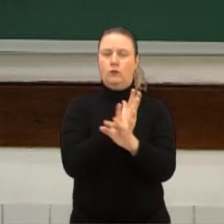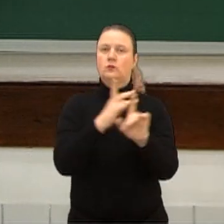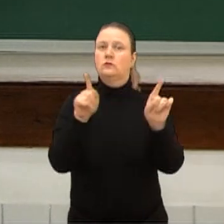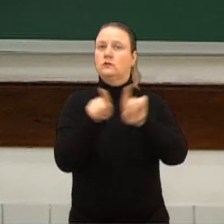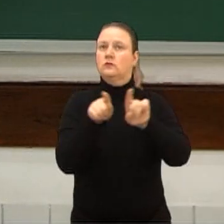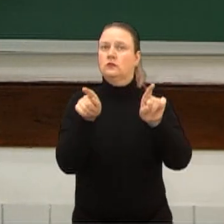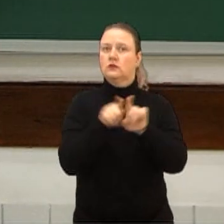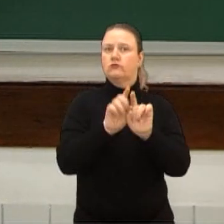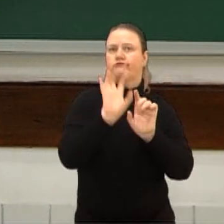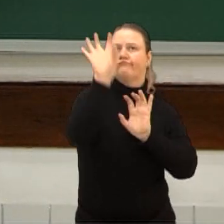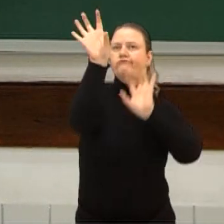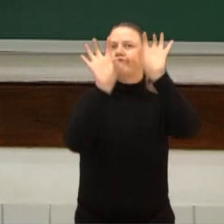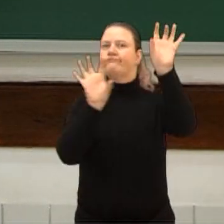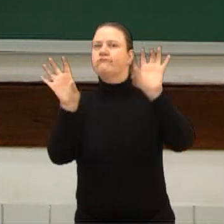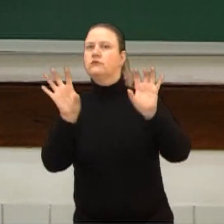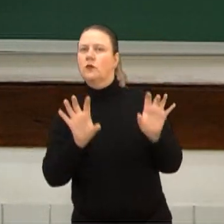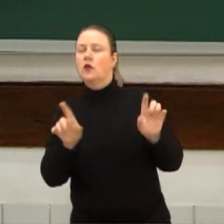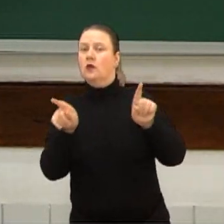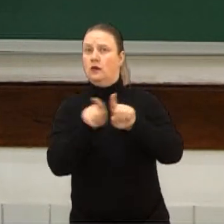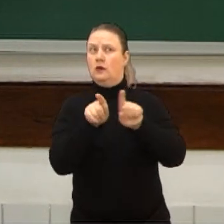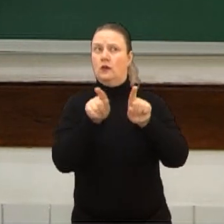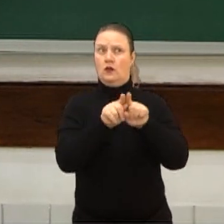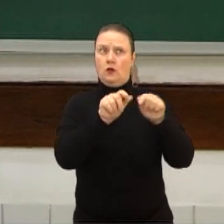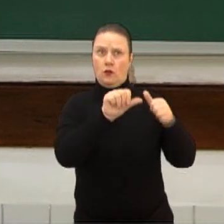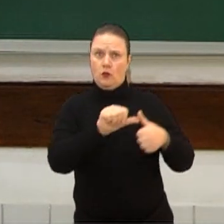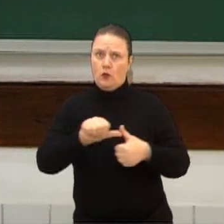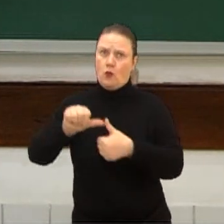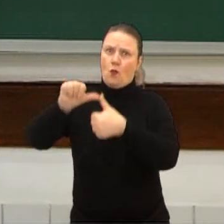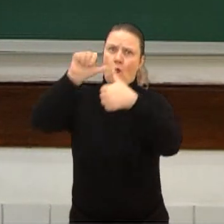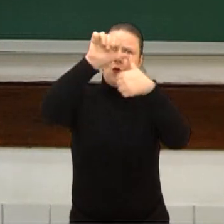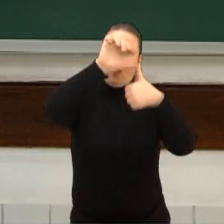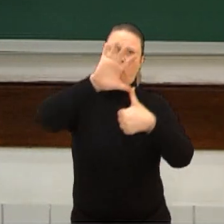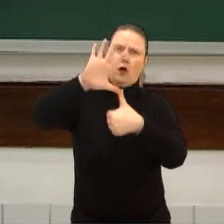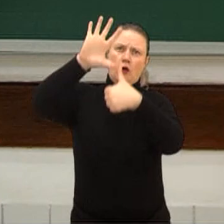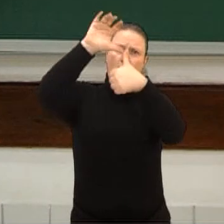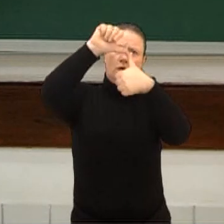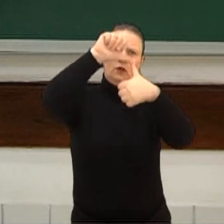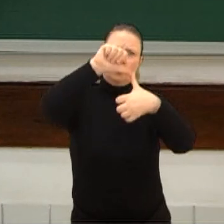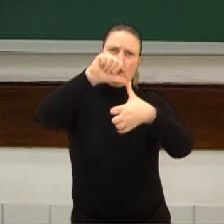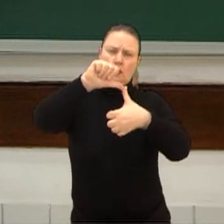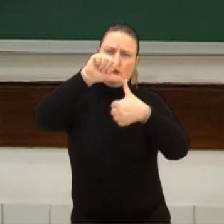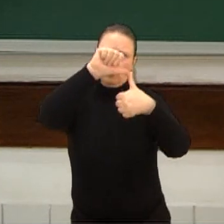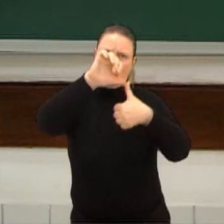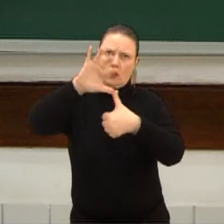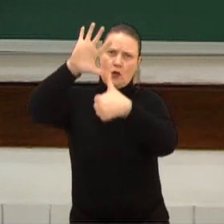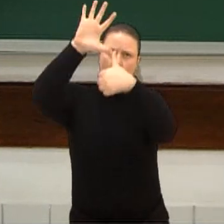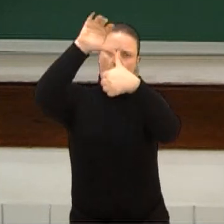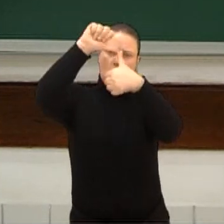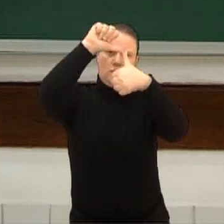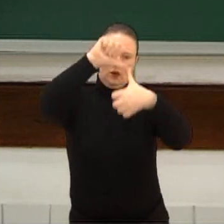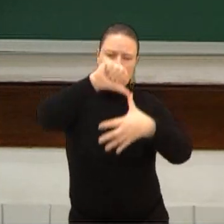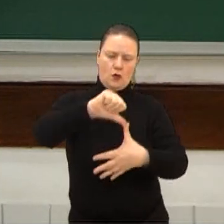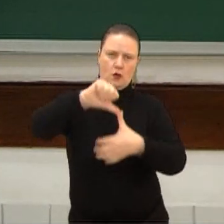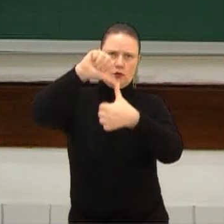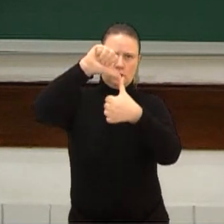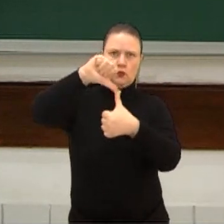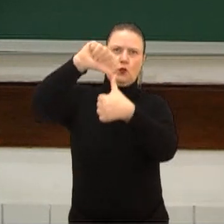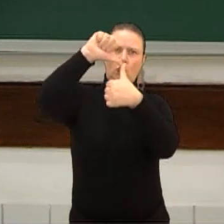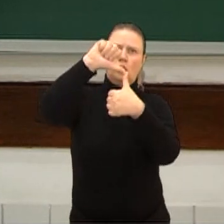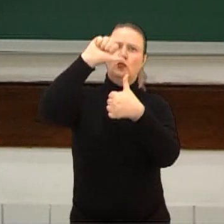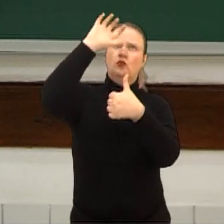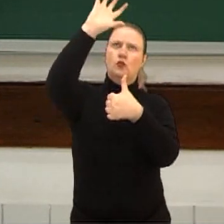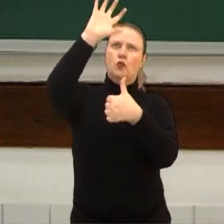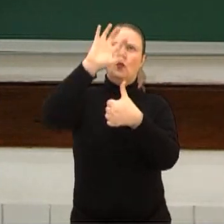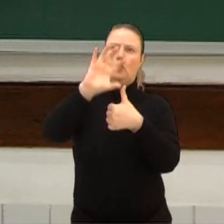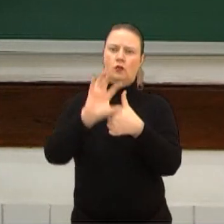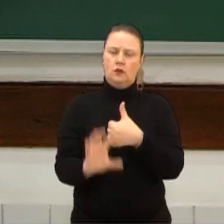questão da regionalização da América, não vamos esquecer que estamos pegando o aspecto físico, América do Norte, Central e do Sul, e não o